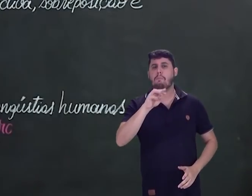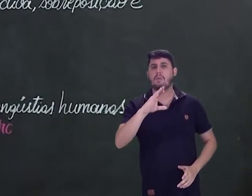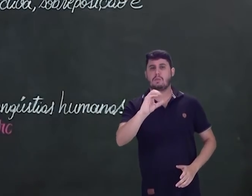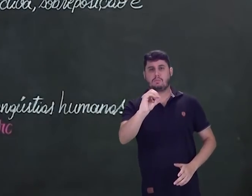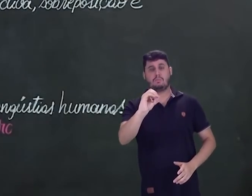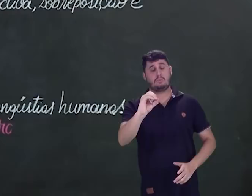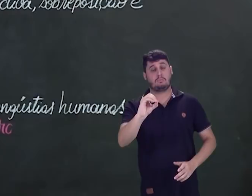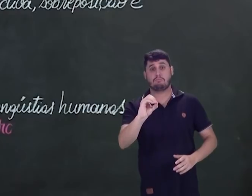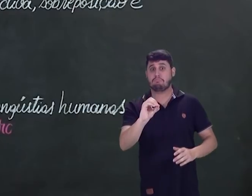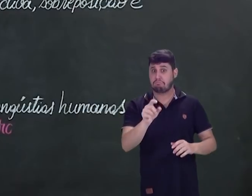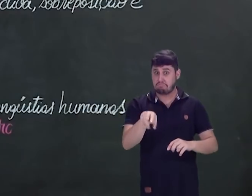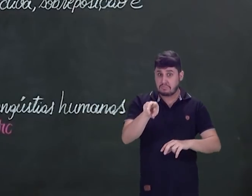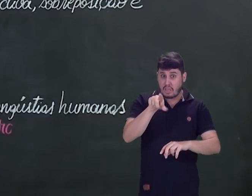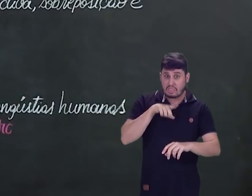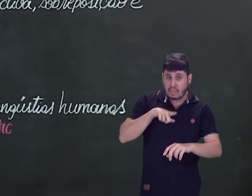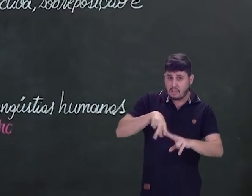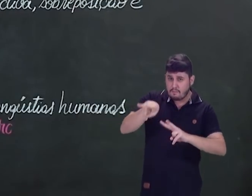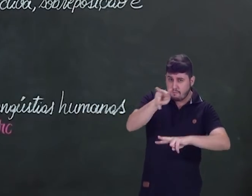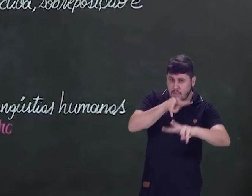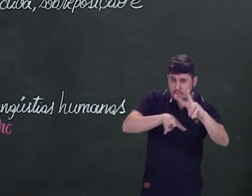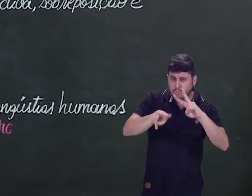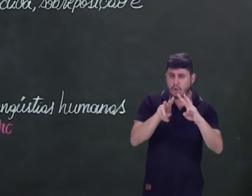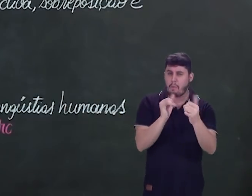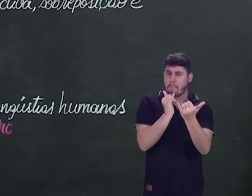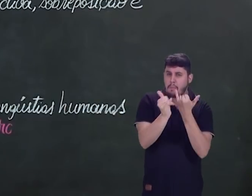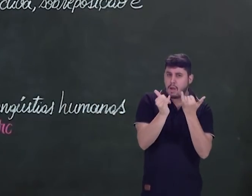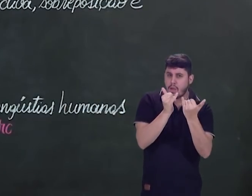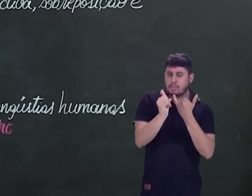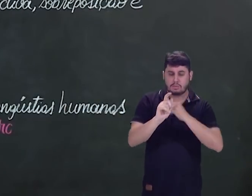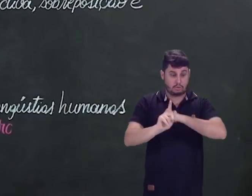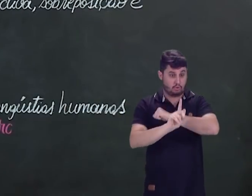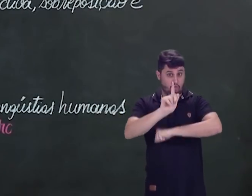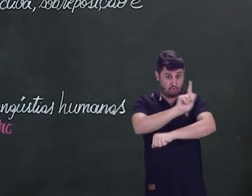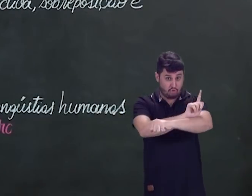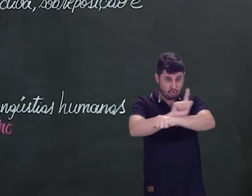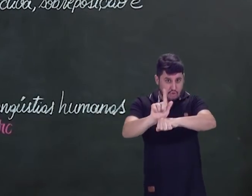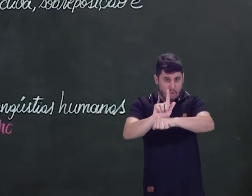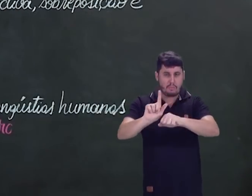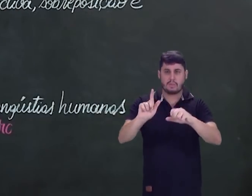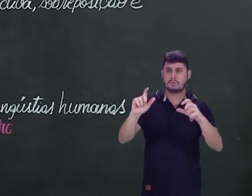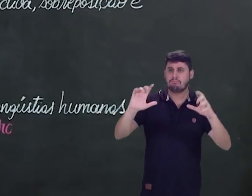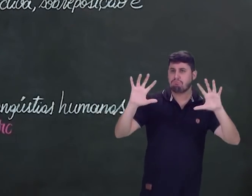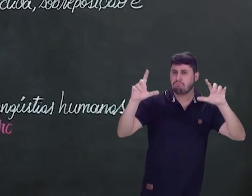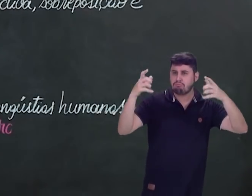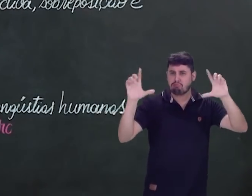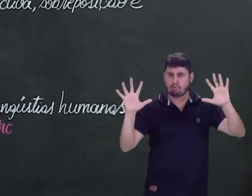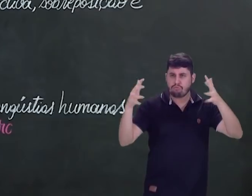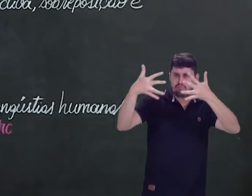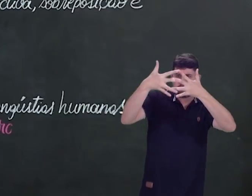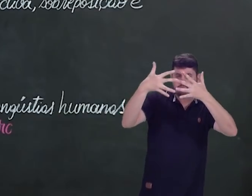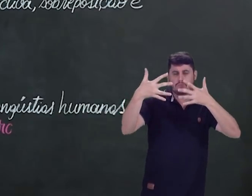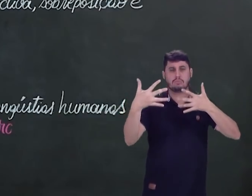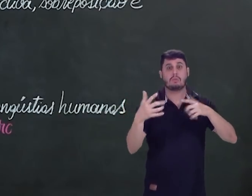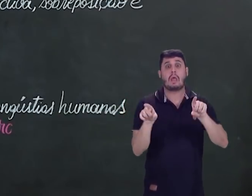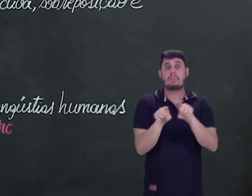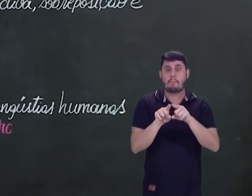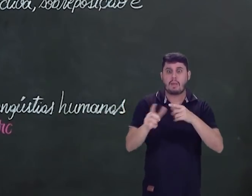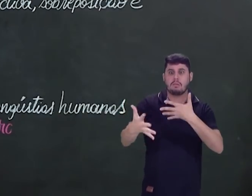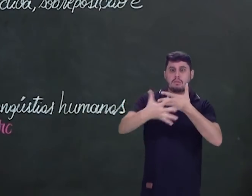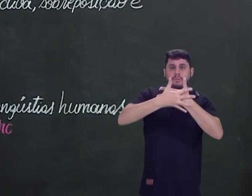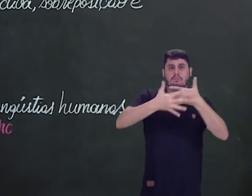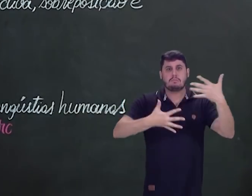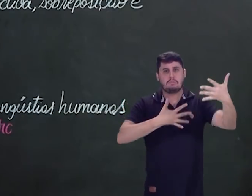é geometrizado, né, trabalha com a geometrização, a distorção de perspectiva, a sobreposição e